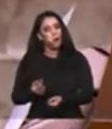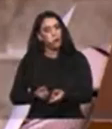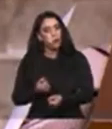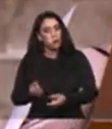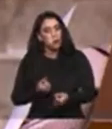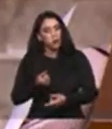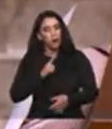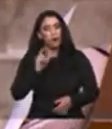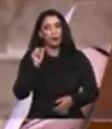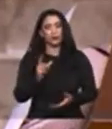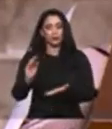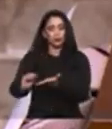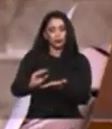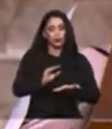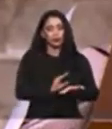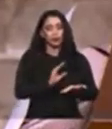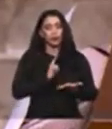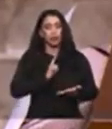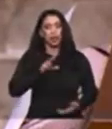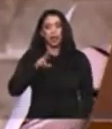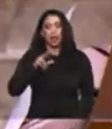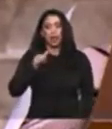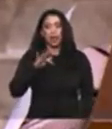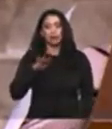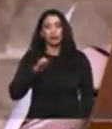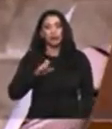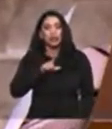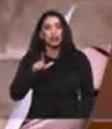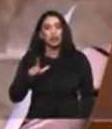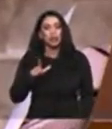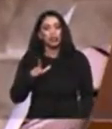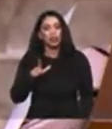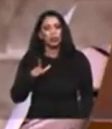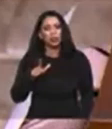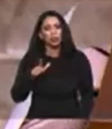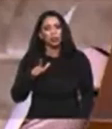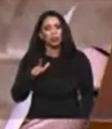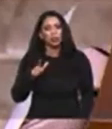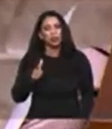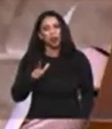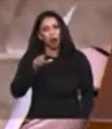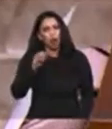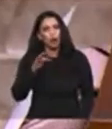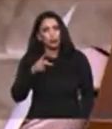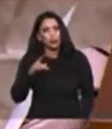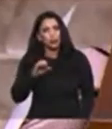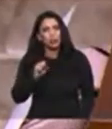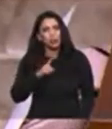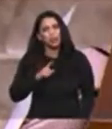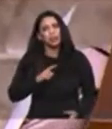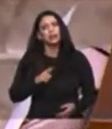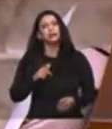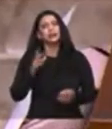por meio do recebimento de valores em espécie de Rafael Ângelo, eu acho que não é Ângelo, Lopes, em 3 oportunidades,